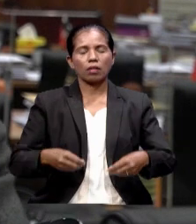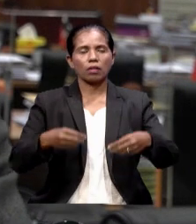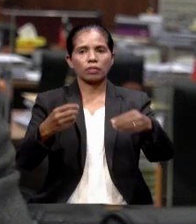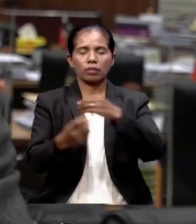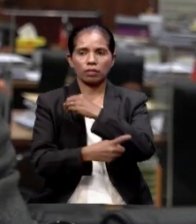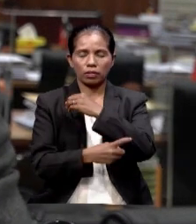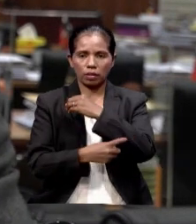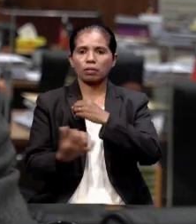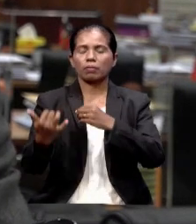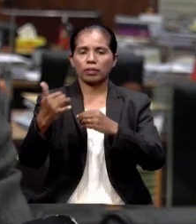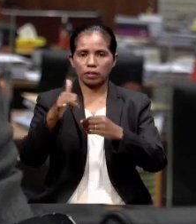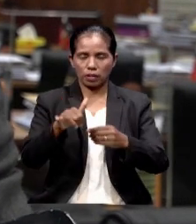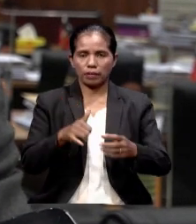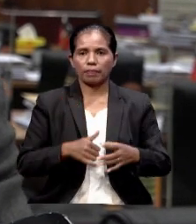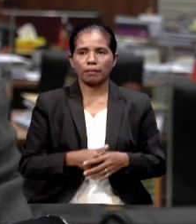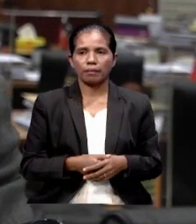basira.